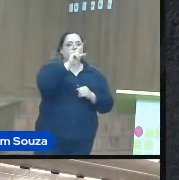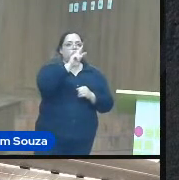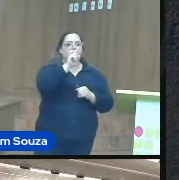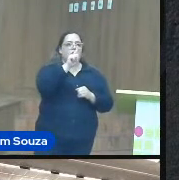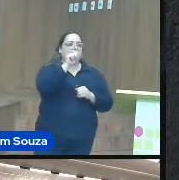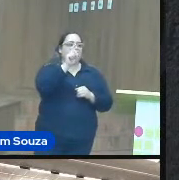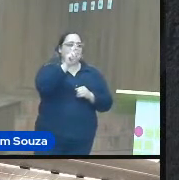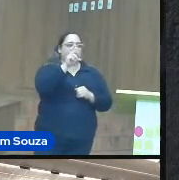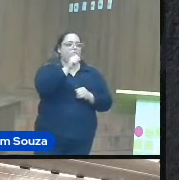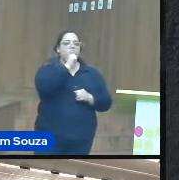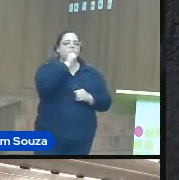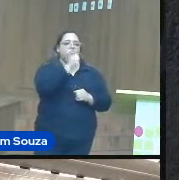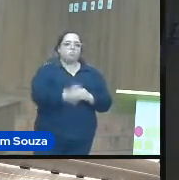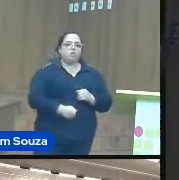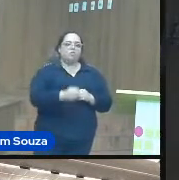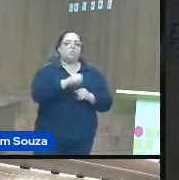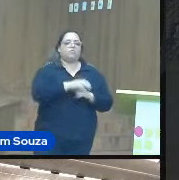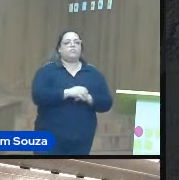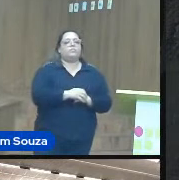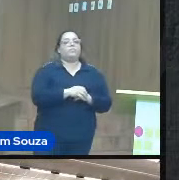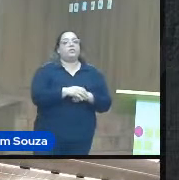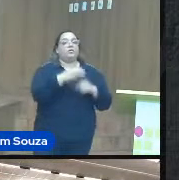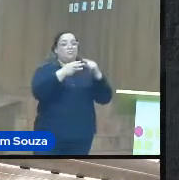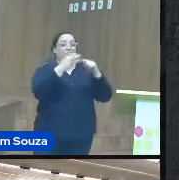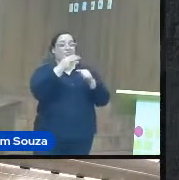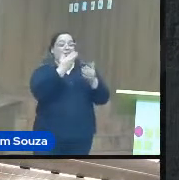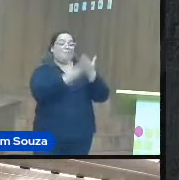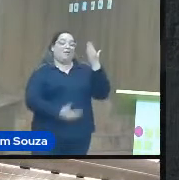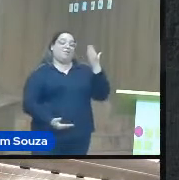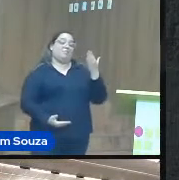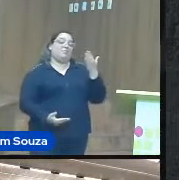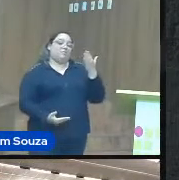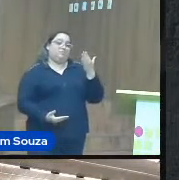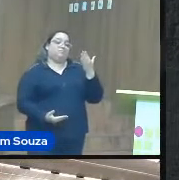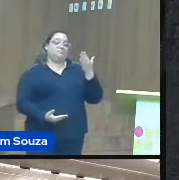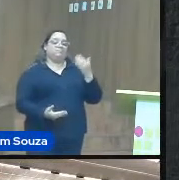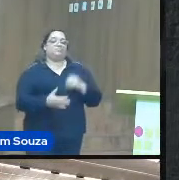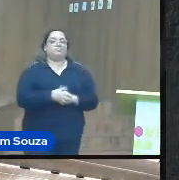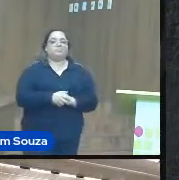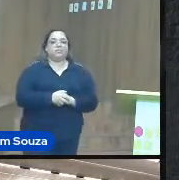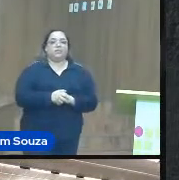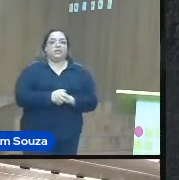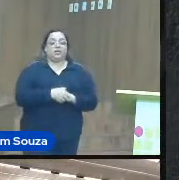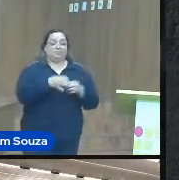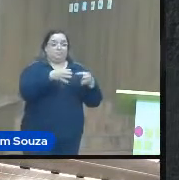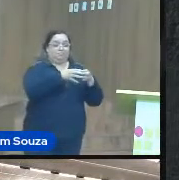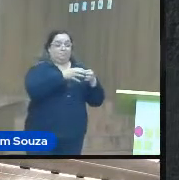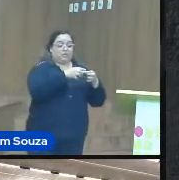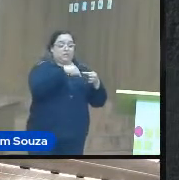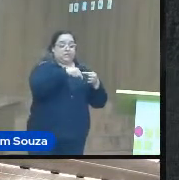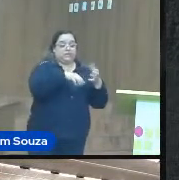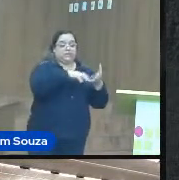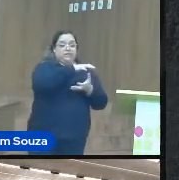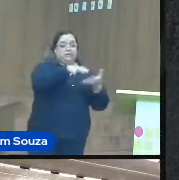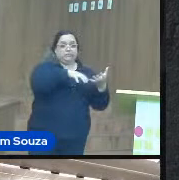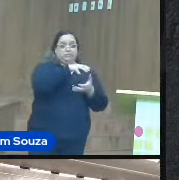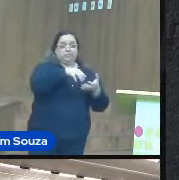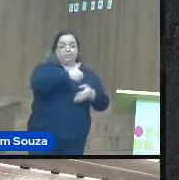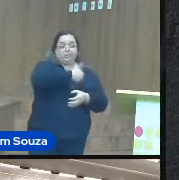França e a Rússia. Né. Durante a Primeira Guerra, os impérios